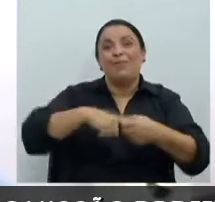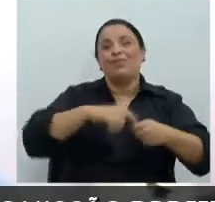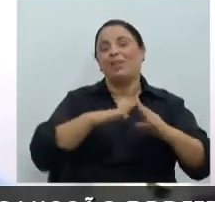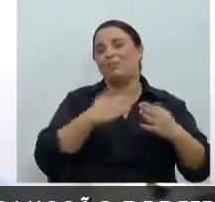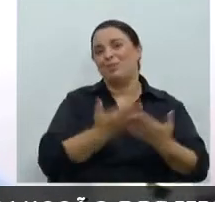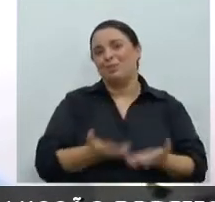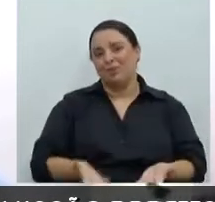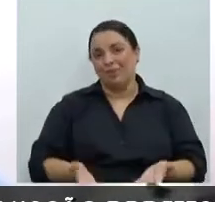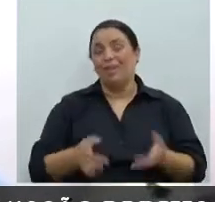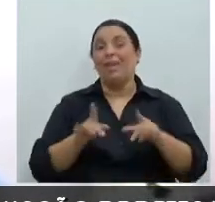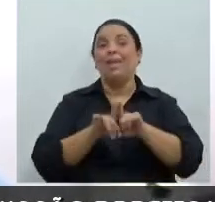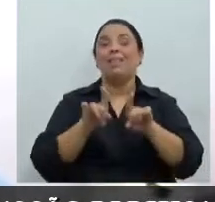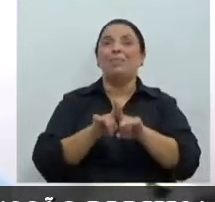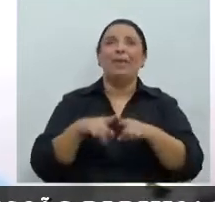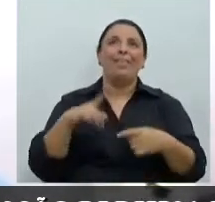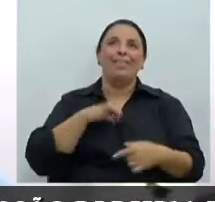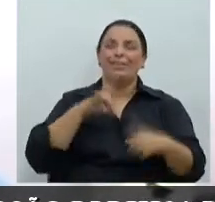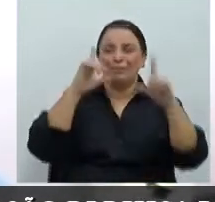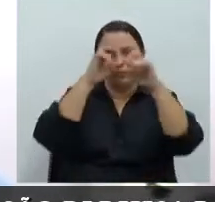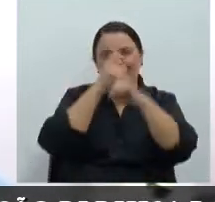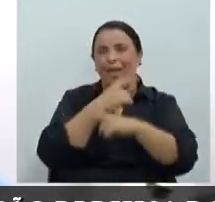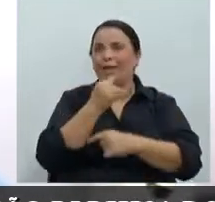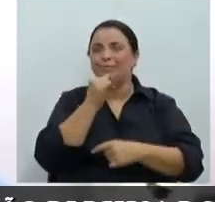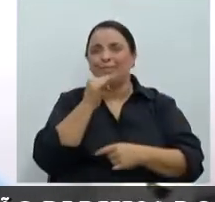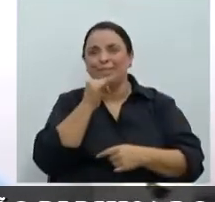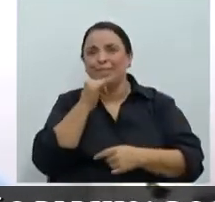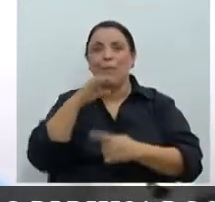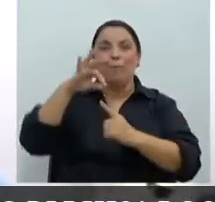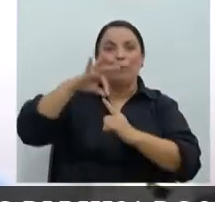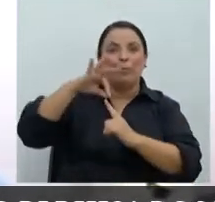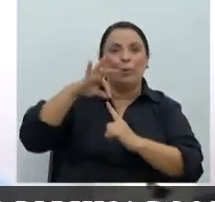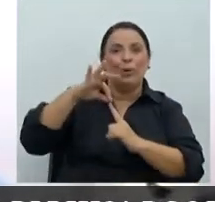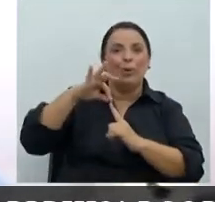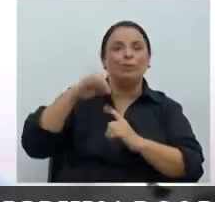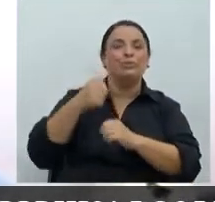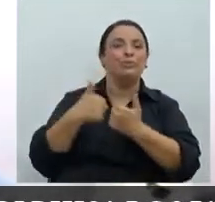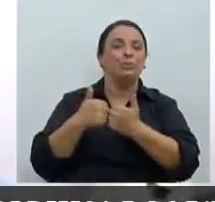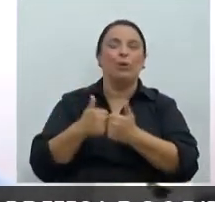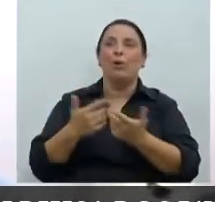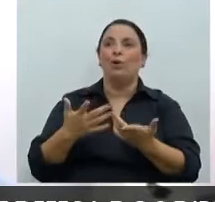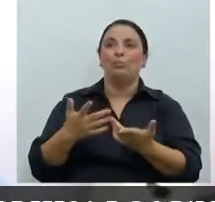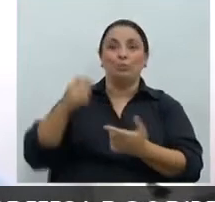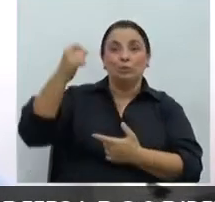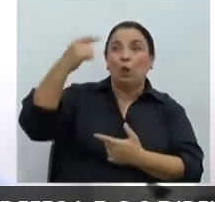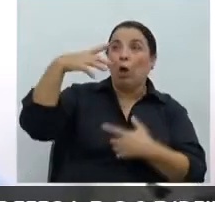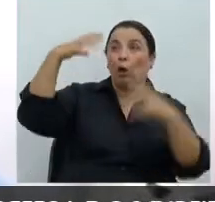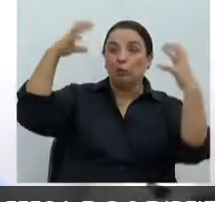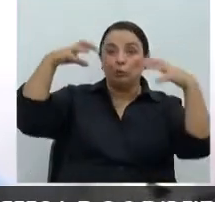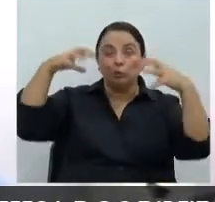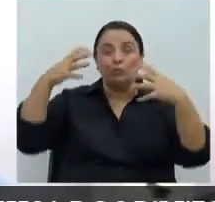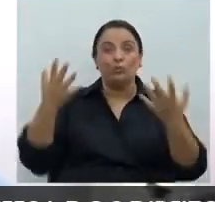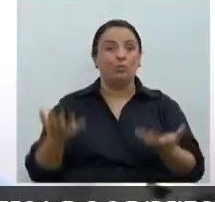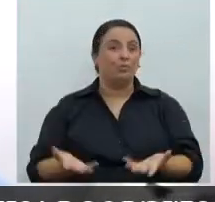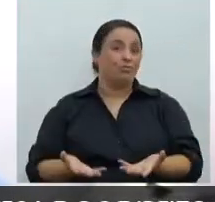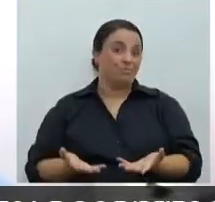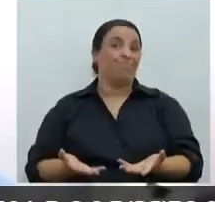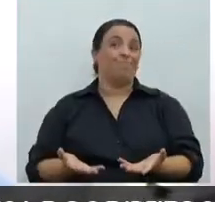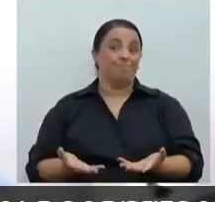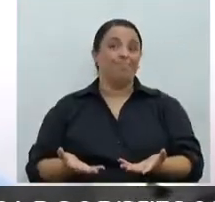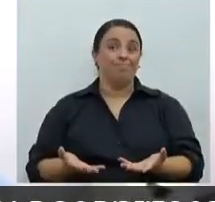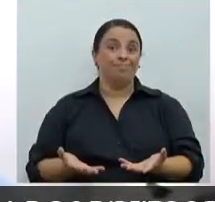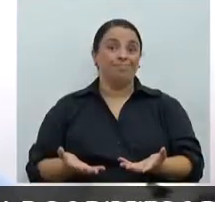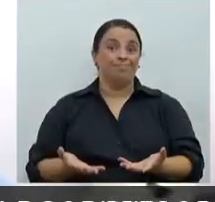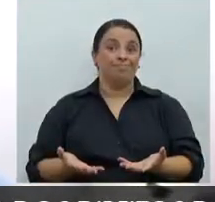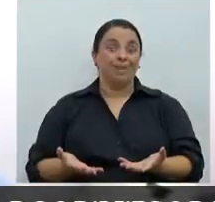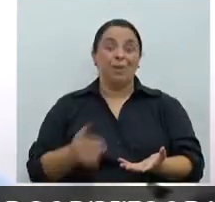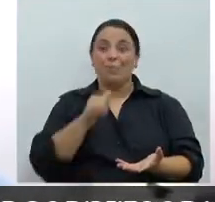esses alunos aí, em pontos de ônibus, no calor, com chuva, uma série de outros problemas. Até para os familiares, era um alento para as famílias, até para as